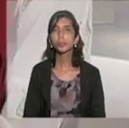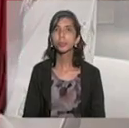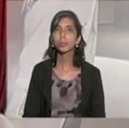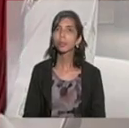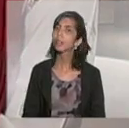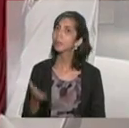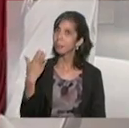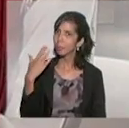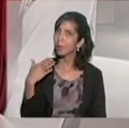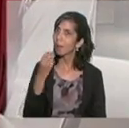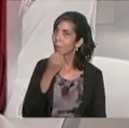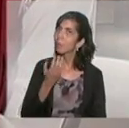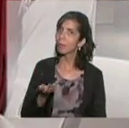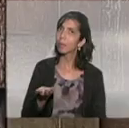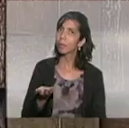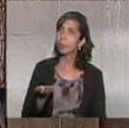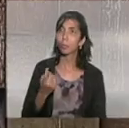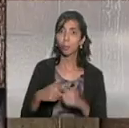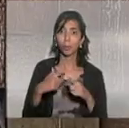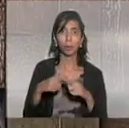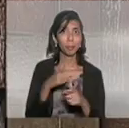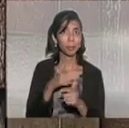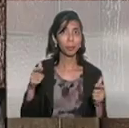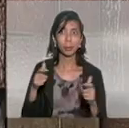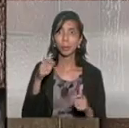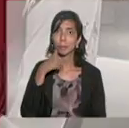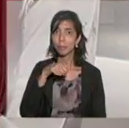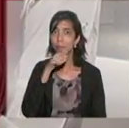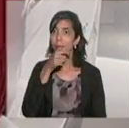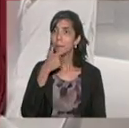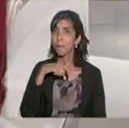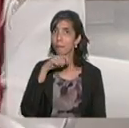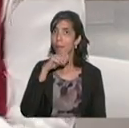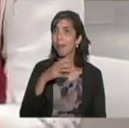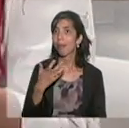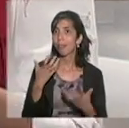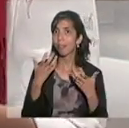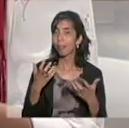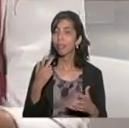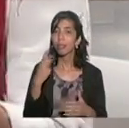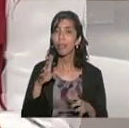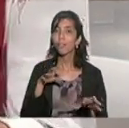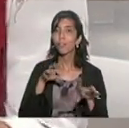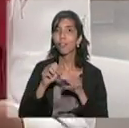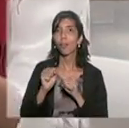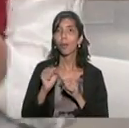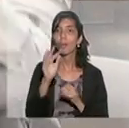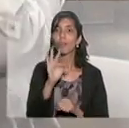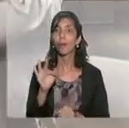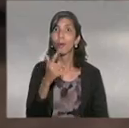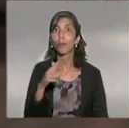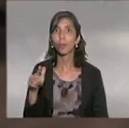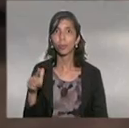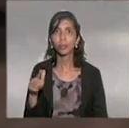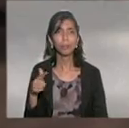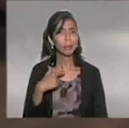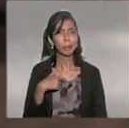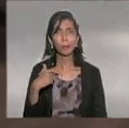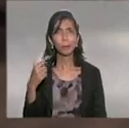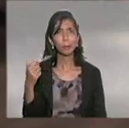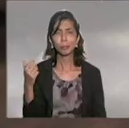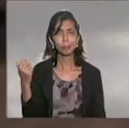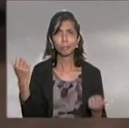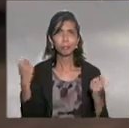que naquela época era uma vantagem, né? Porque a maioria dos difícil, pais queriam que os filhos tivessem uma formação mais regular, digamos assim. Eu era né? péssimo aluno